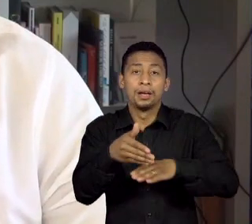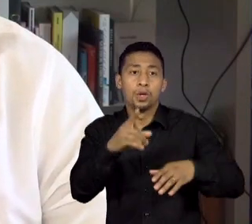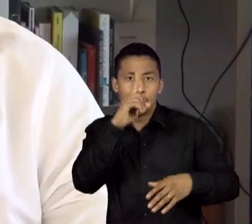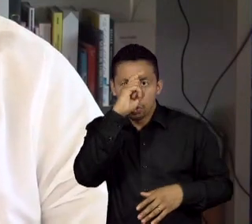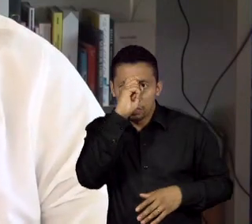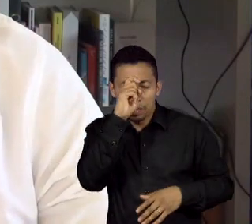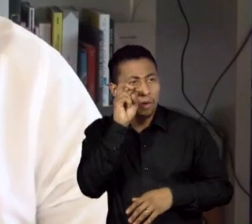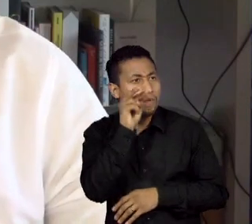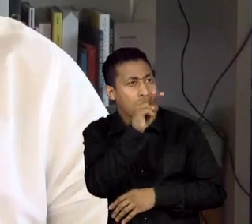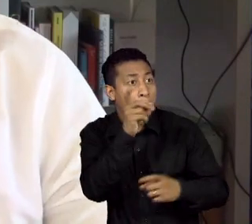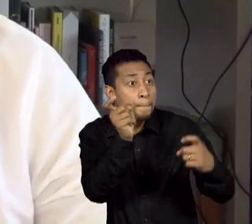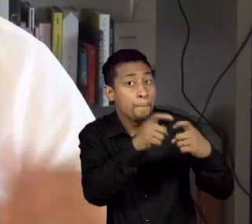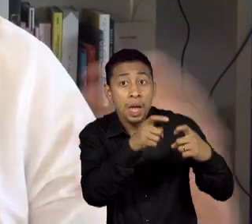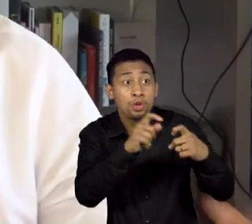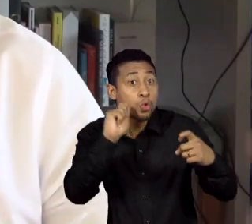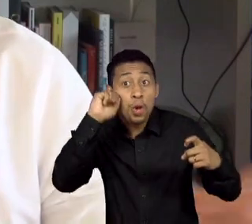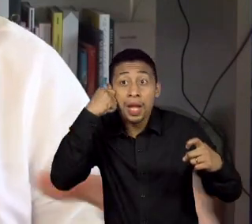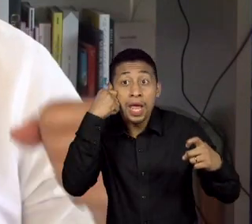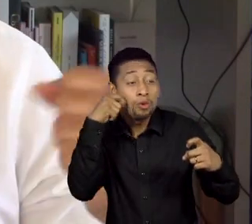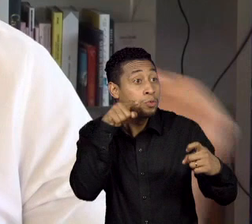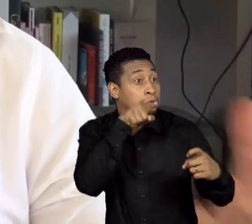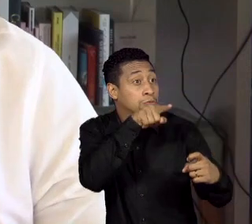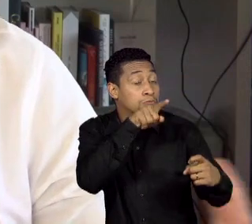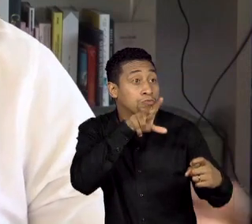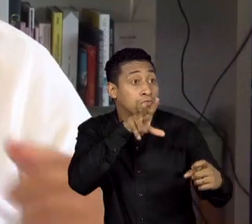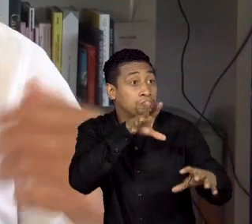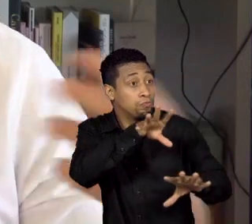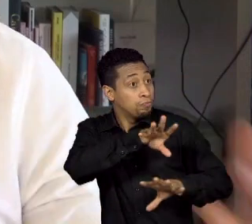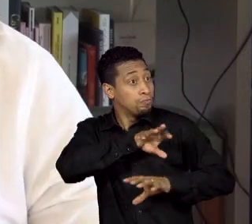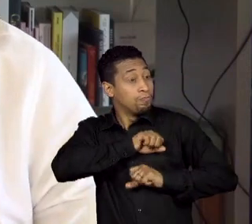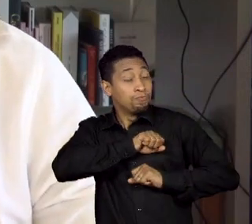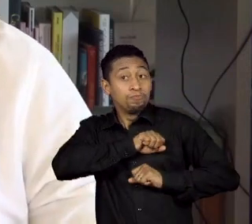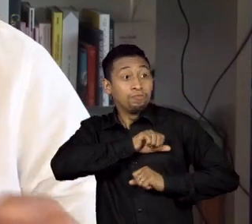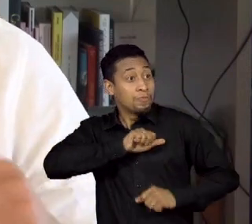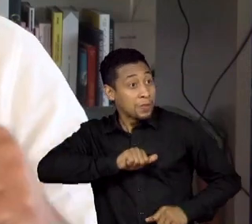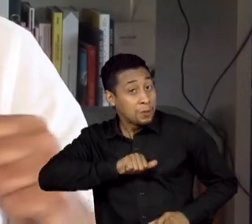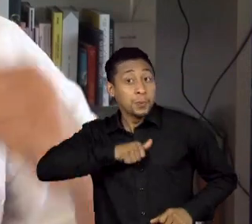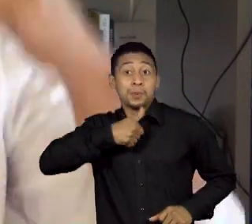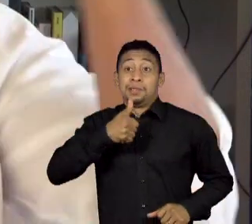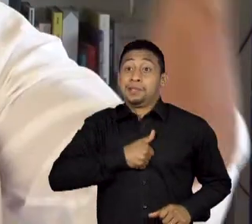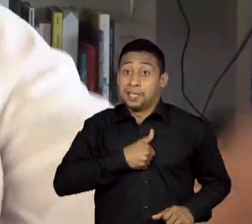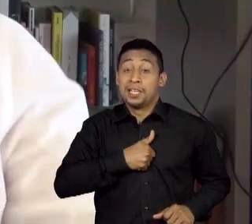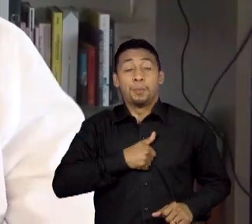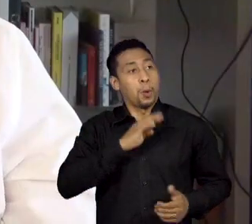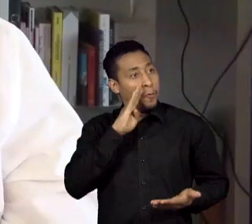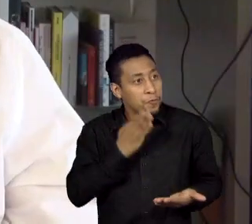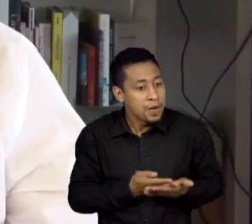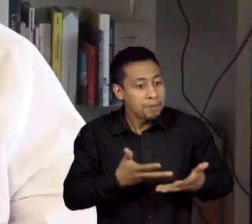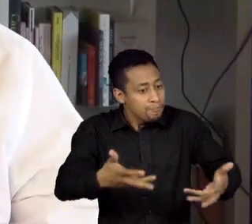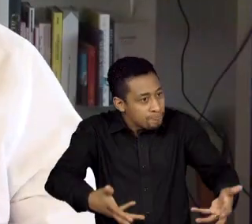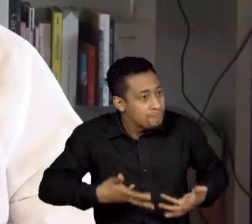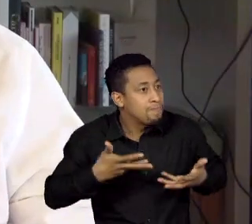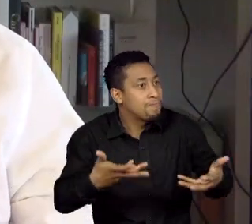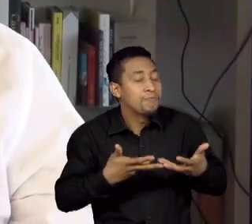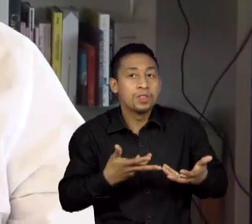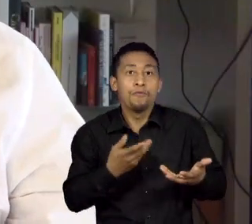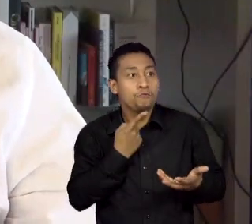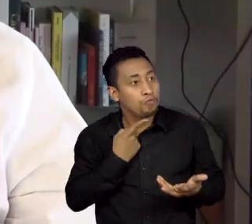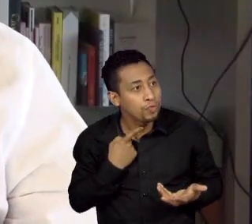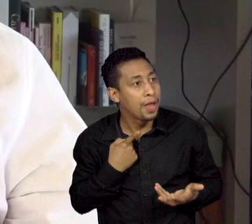né, para tudo, desde a autoestima, a confiança, a identificação, a motivação para a vida, tudo